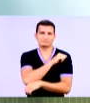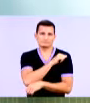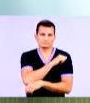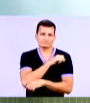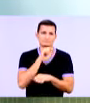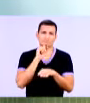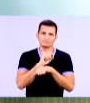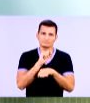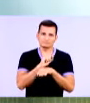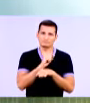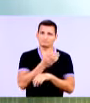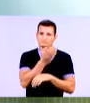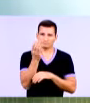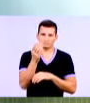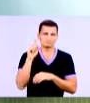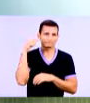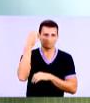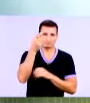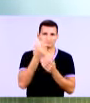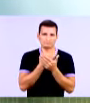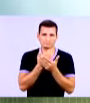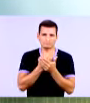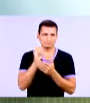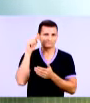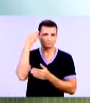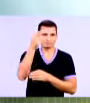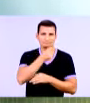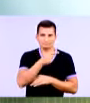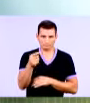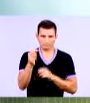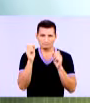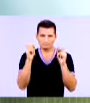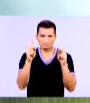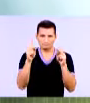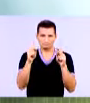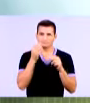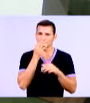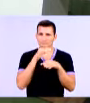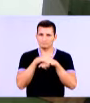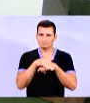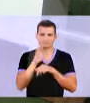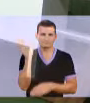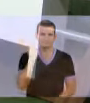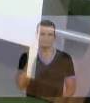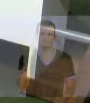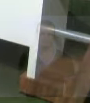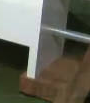aguardamos a todos aí para a próxima aula, na próxima semana, se Deus quiser. Então, boa noite e até mais.